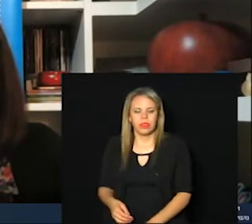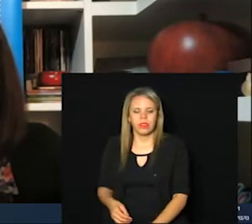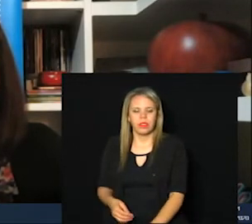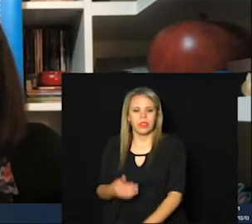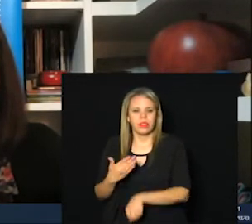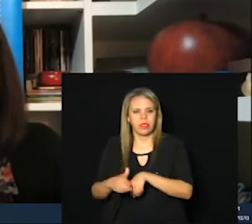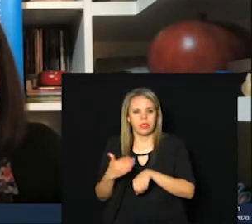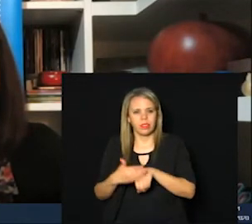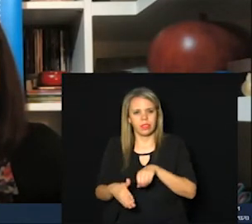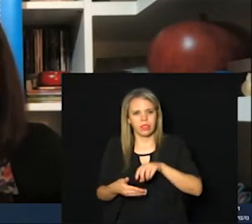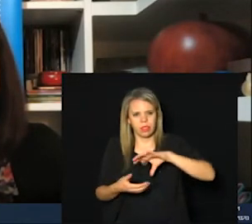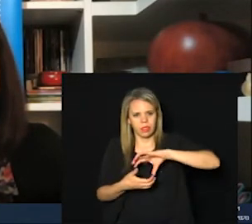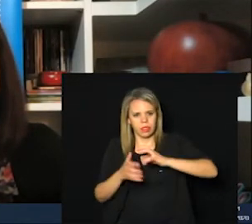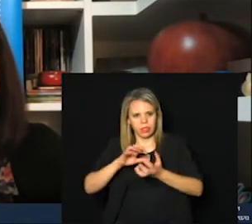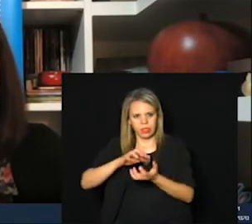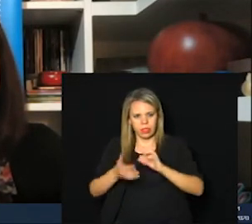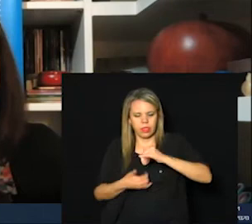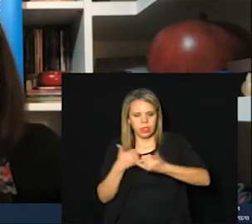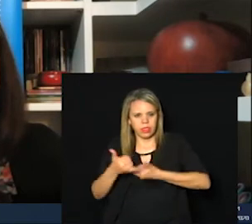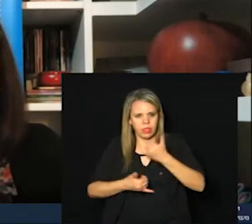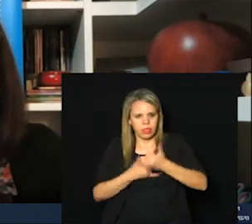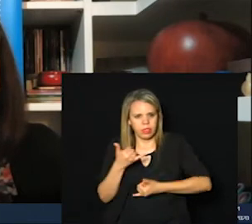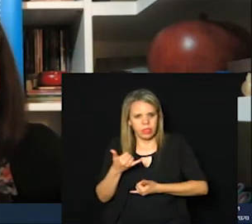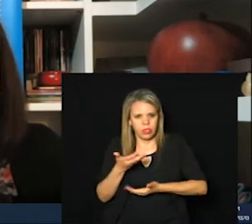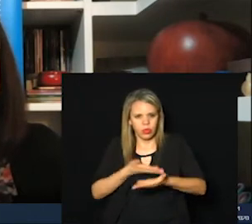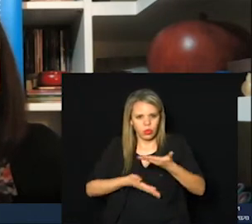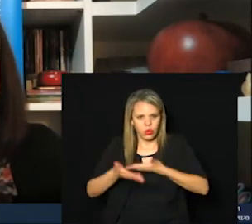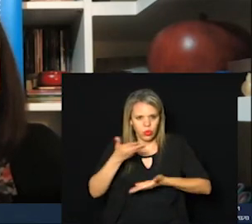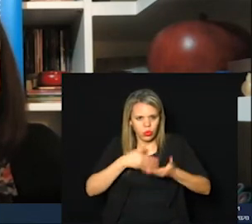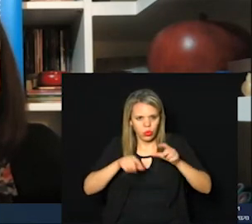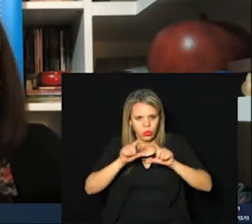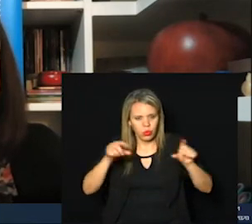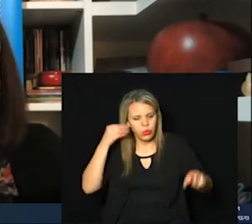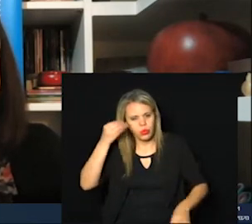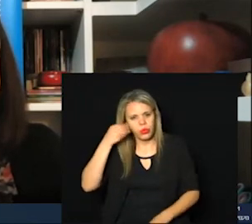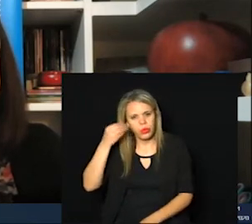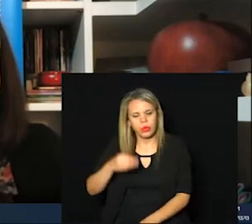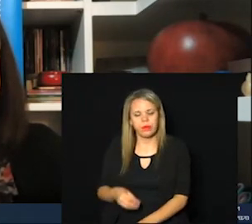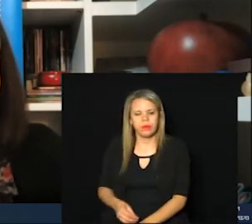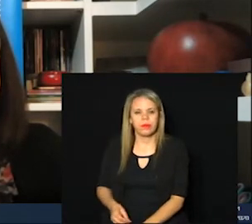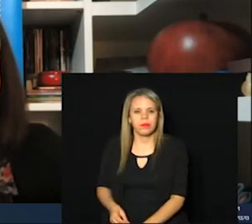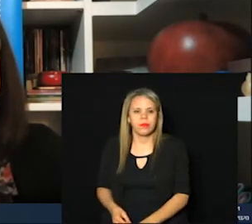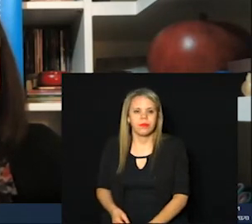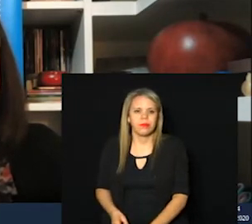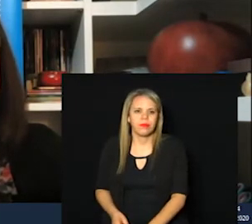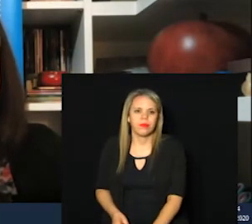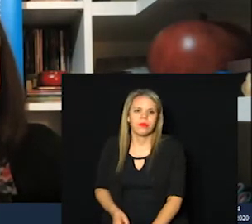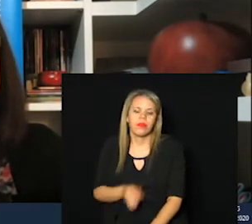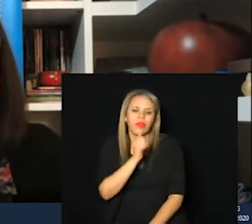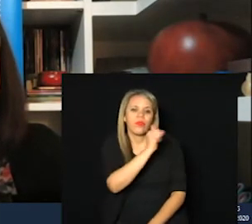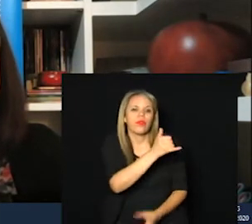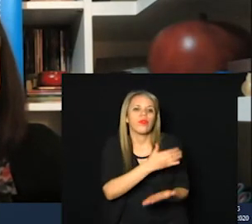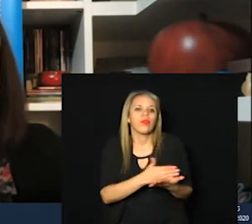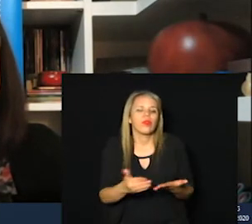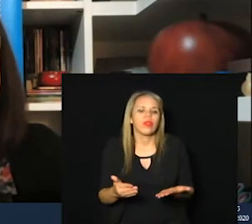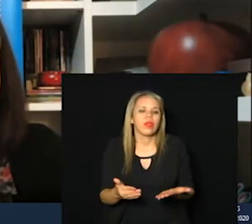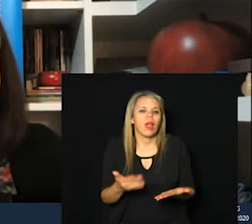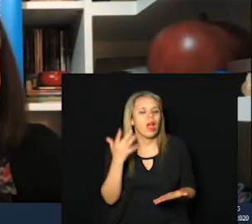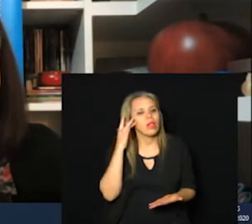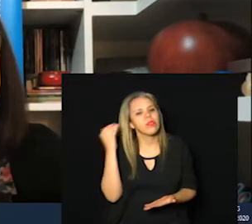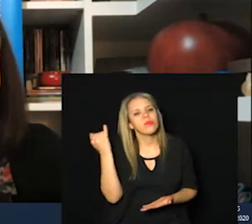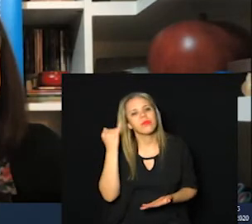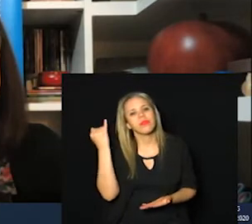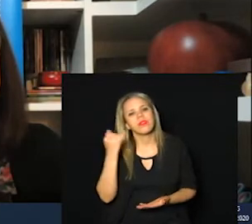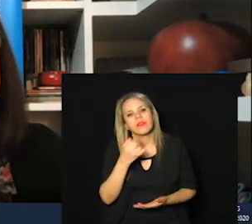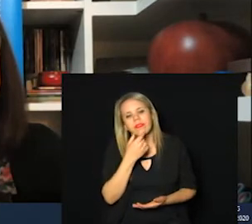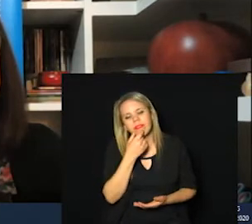a compartilhar entre nós as experiências vividas. E eu digo começamos, acho importante dizer